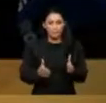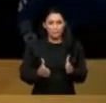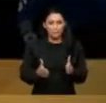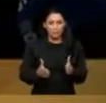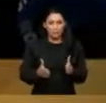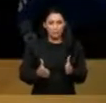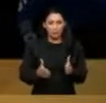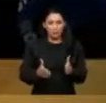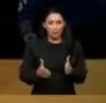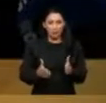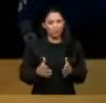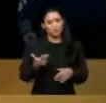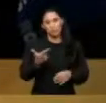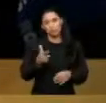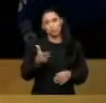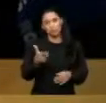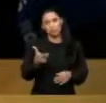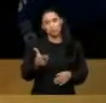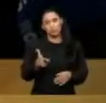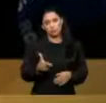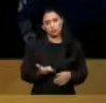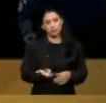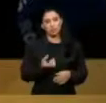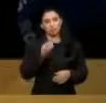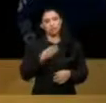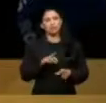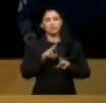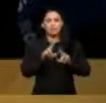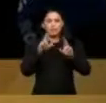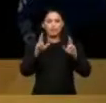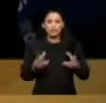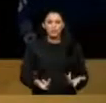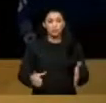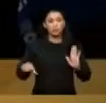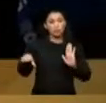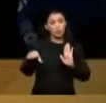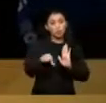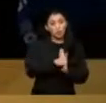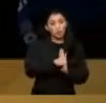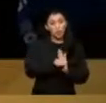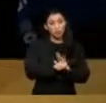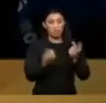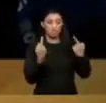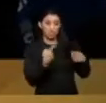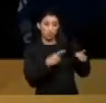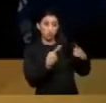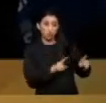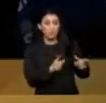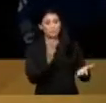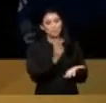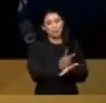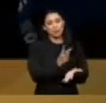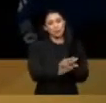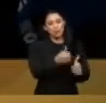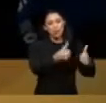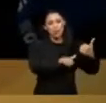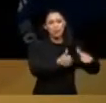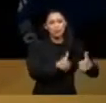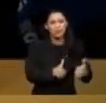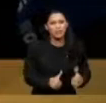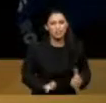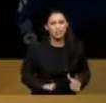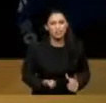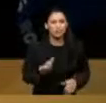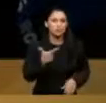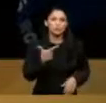racismo, que tem bem jurídico tutelado diverso do crime de injúria, ainda que qualificado. Não se há data vênia de